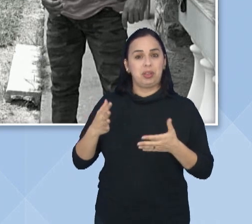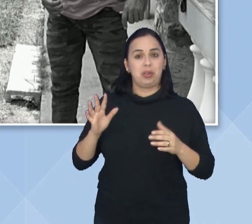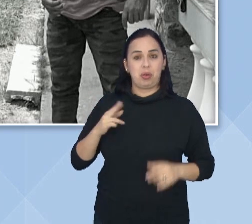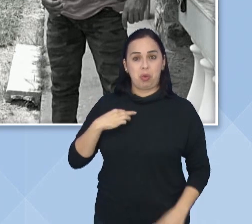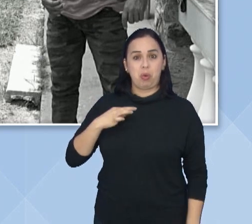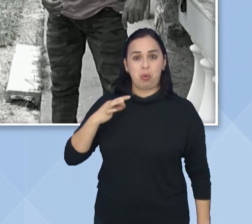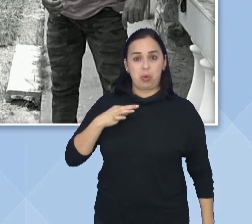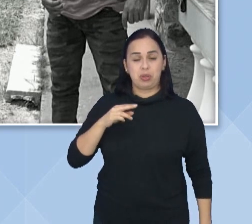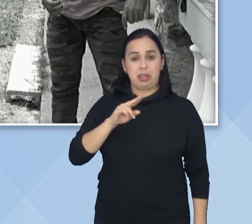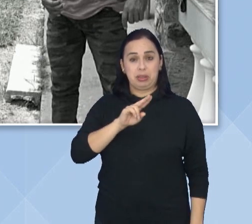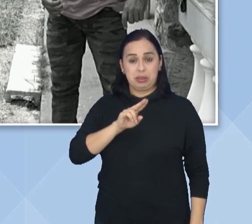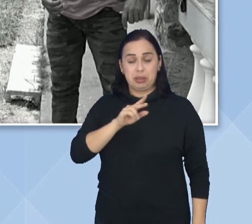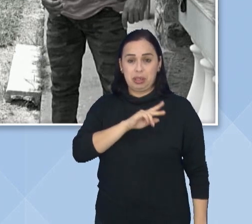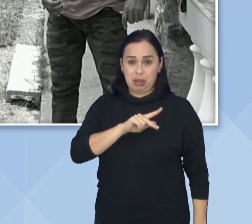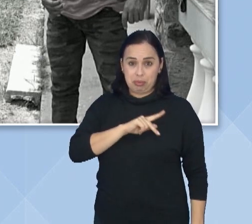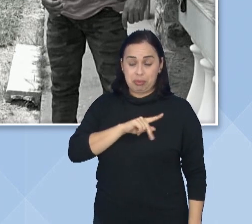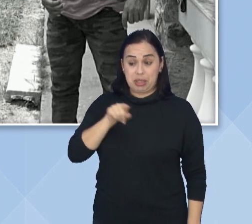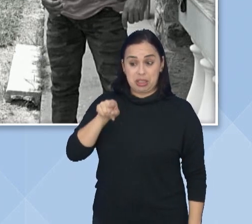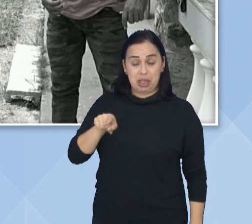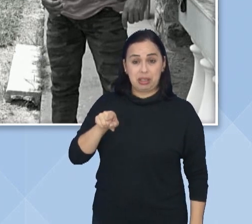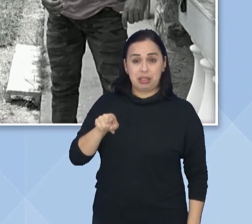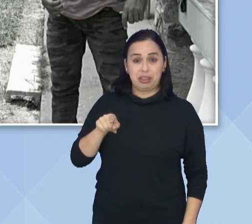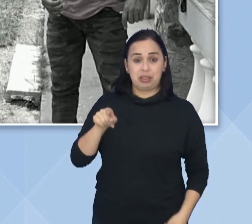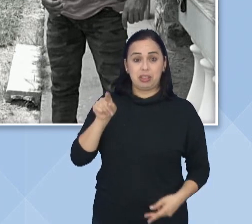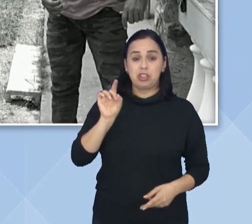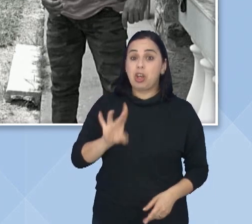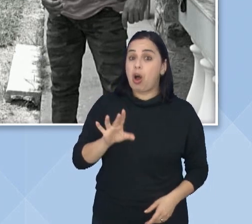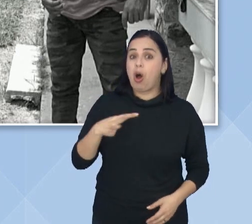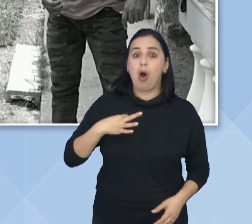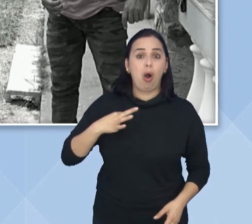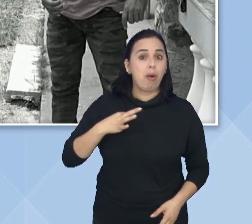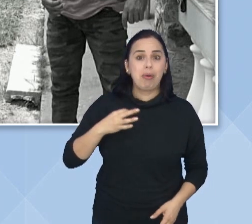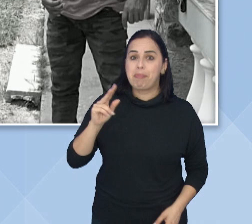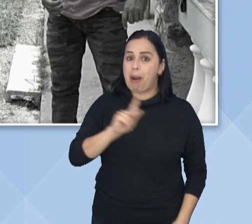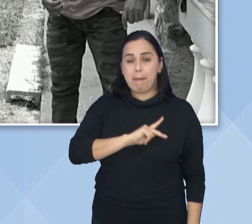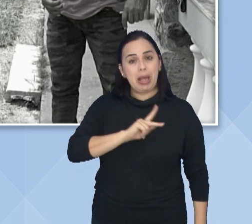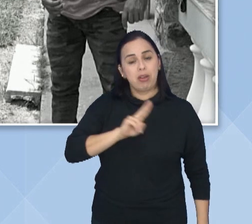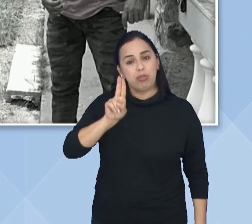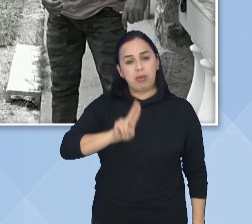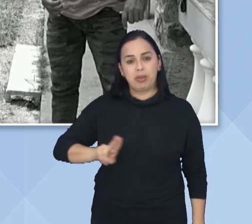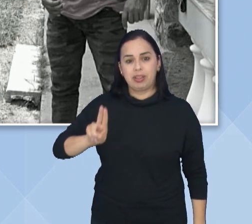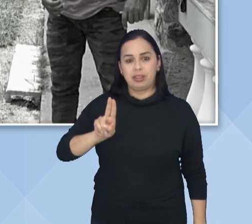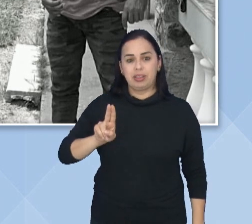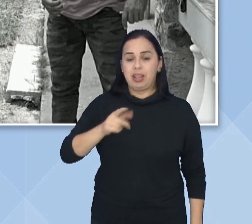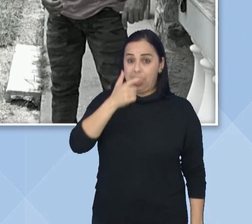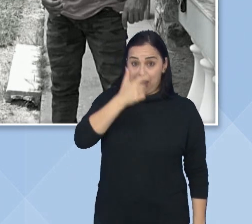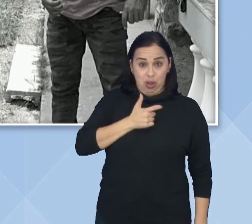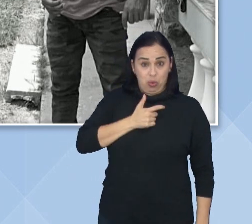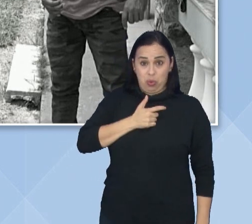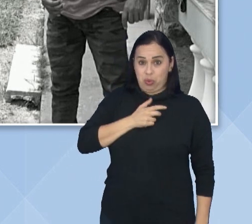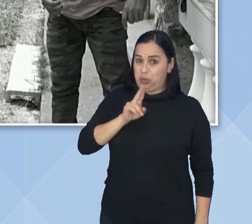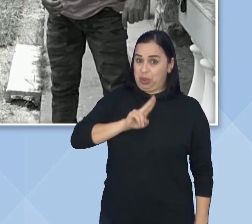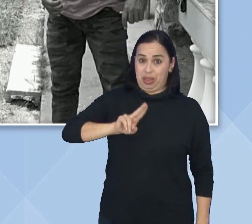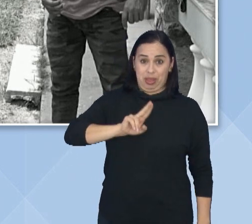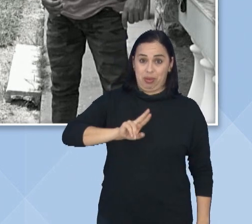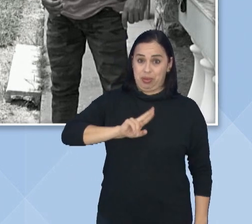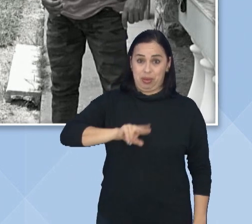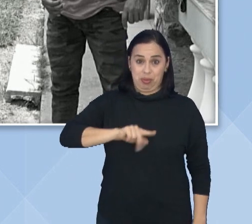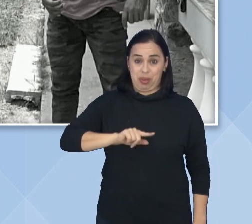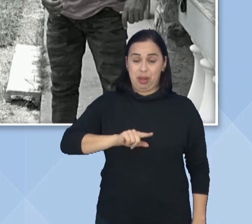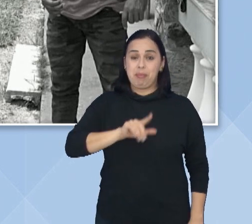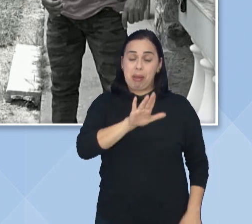No guarda-roupa dele, segundo a Juliana, só tinha camisa do Palmeiras. Não sou palmeirense, não. Meu marido é, então